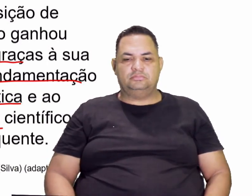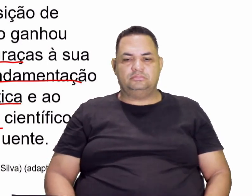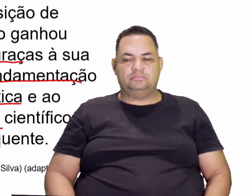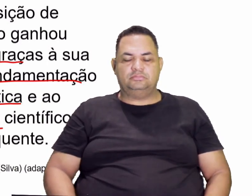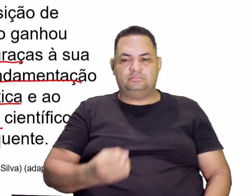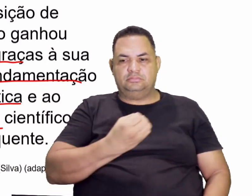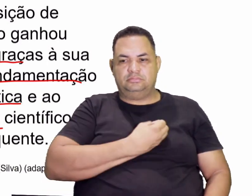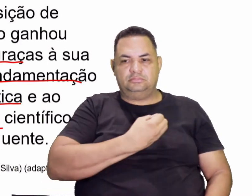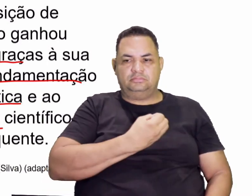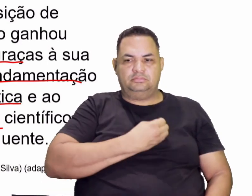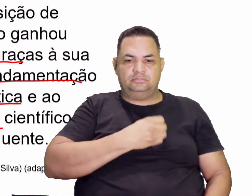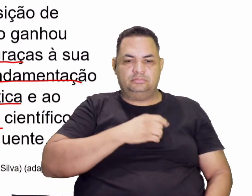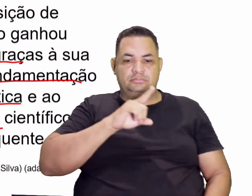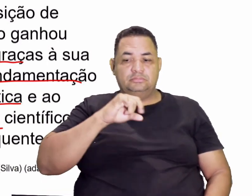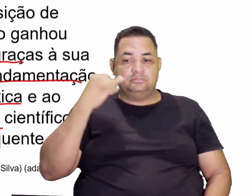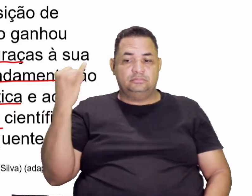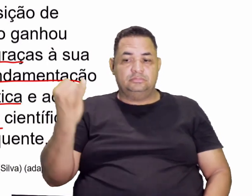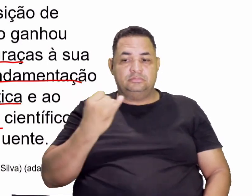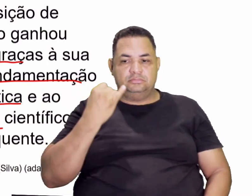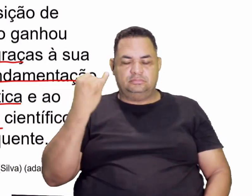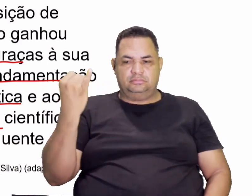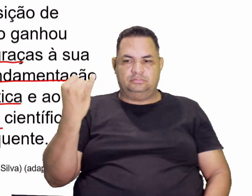Os números são importantes.